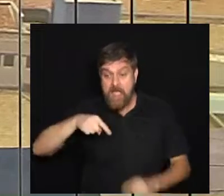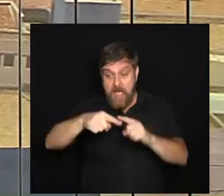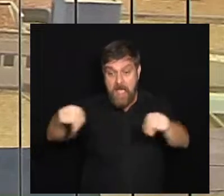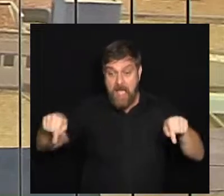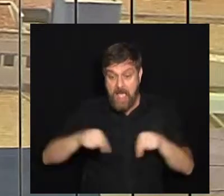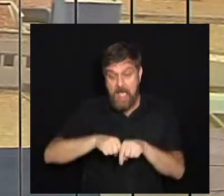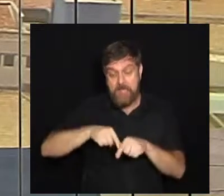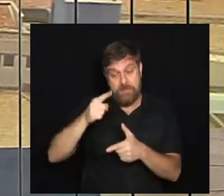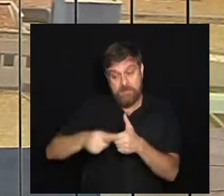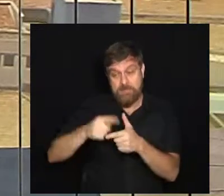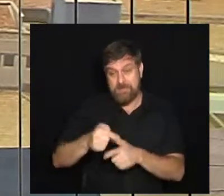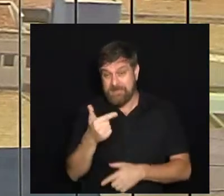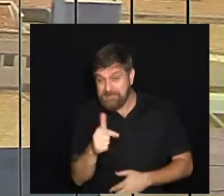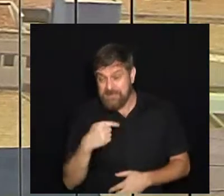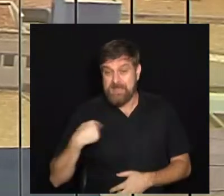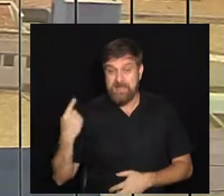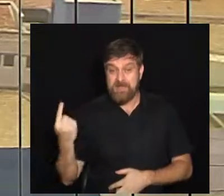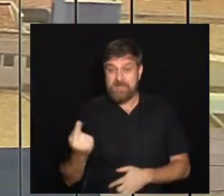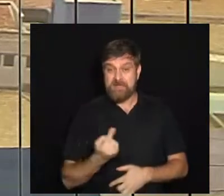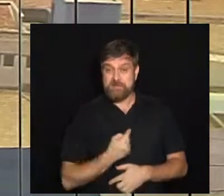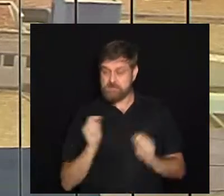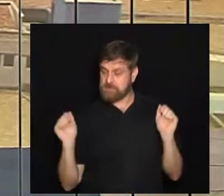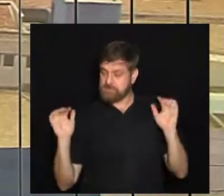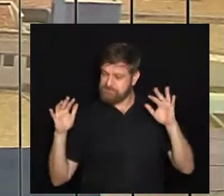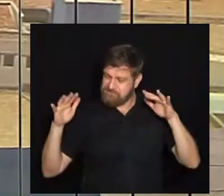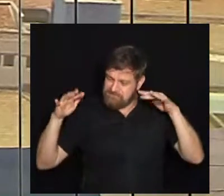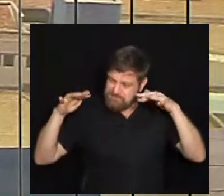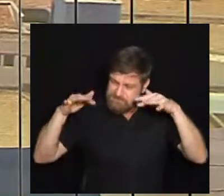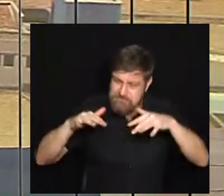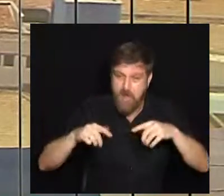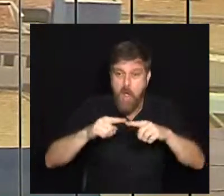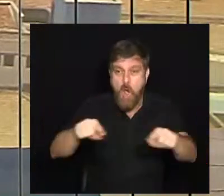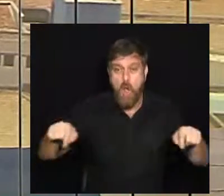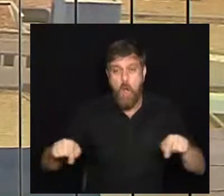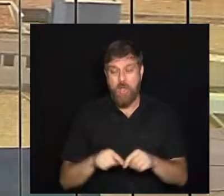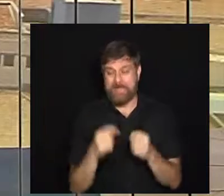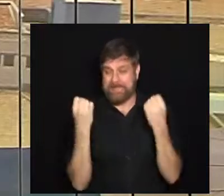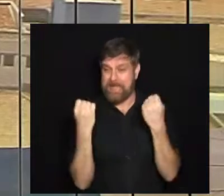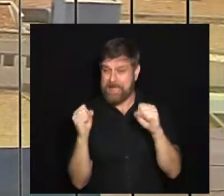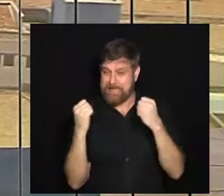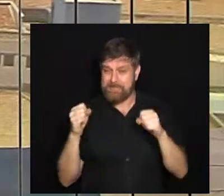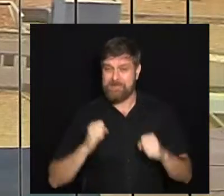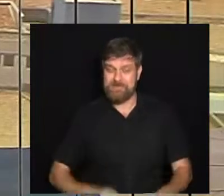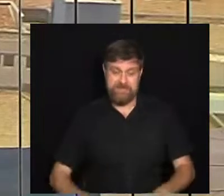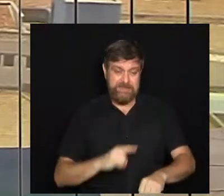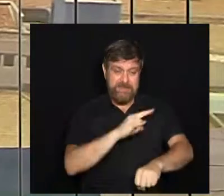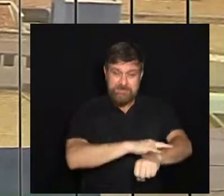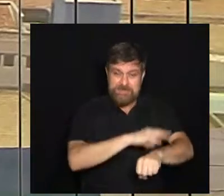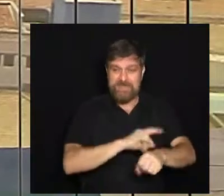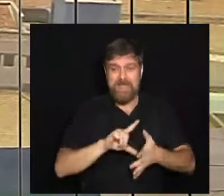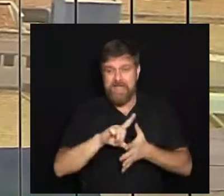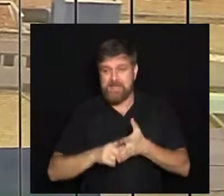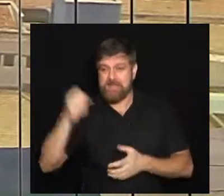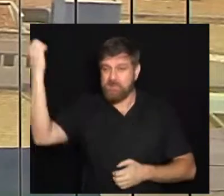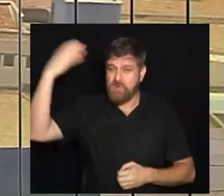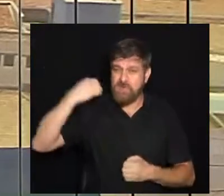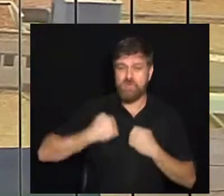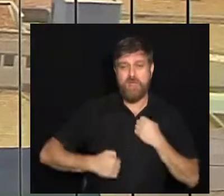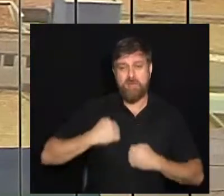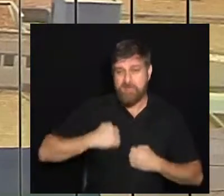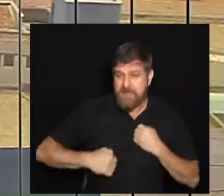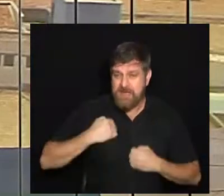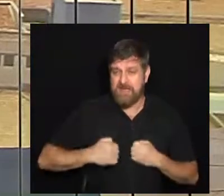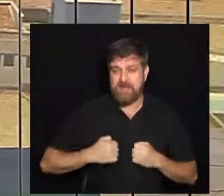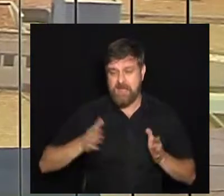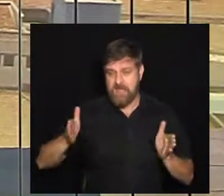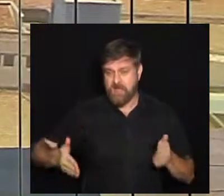sítio o plástico o fato da gente se deslocar até academia circular nos ambientes entra no vestiário vai tomar banho o vestiário é um